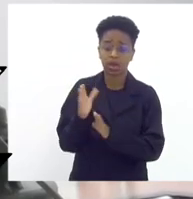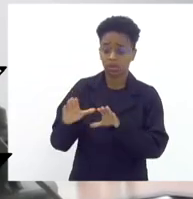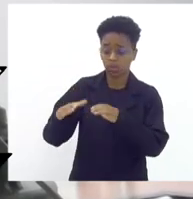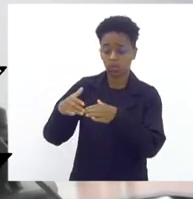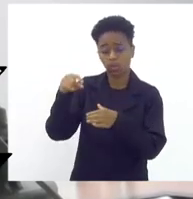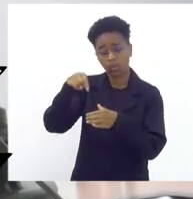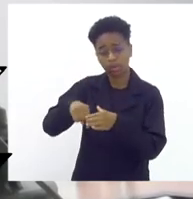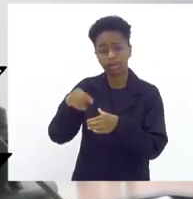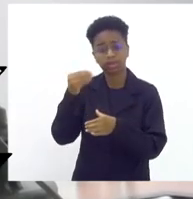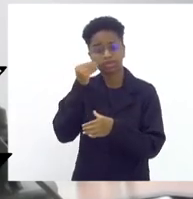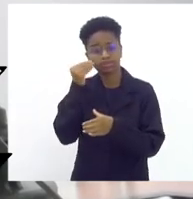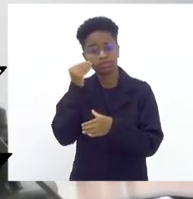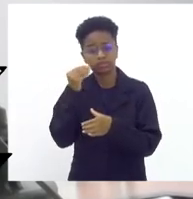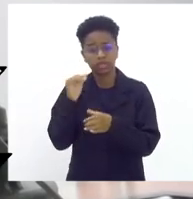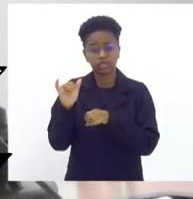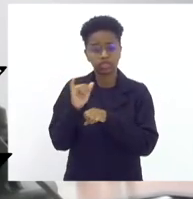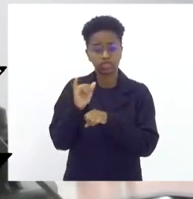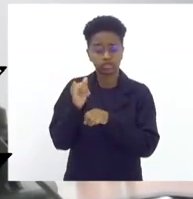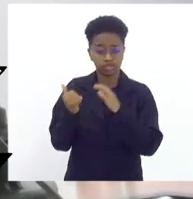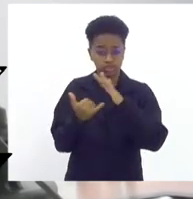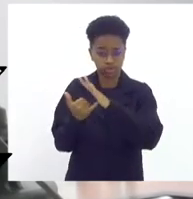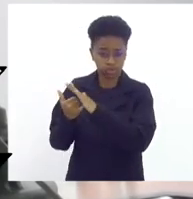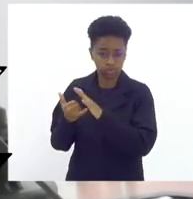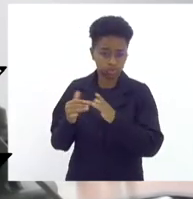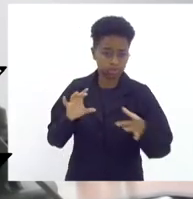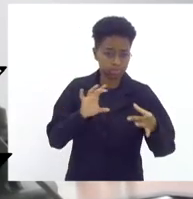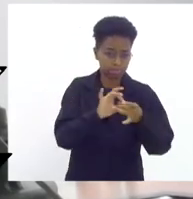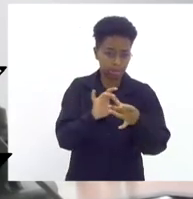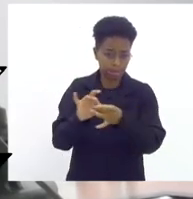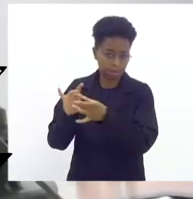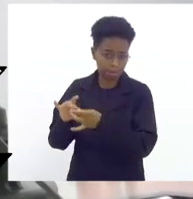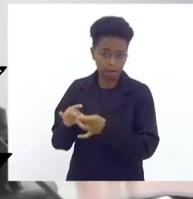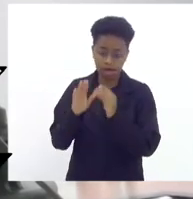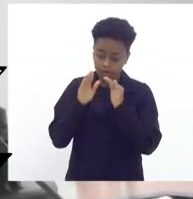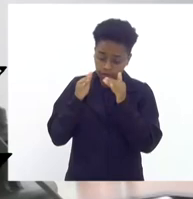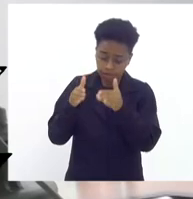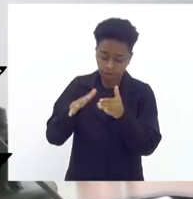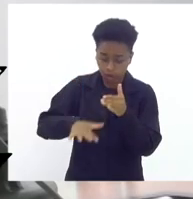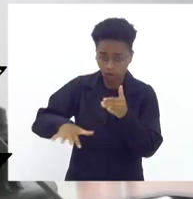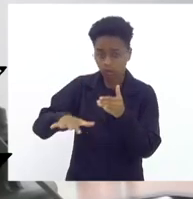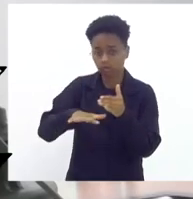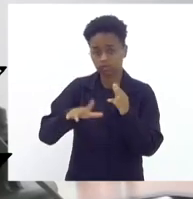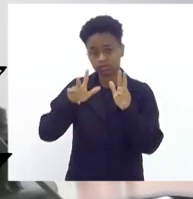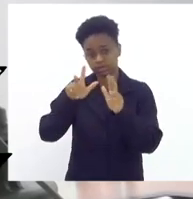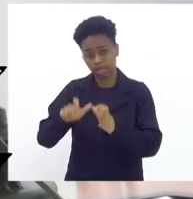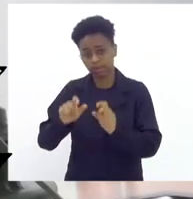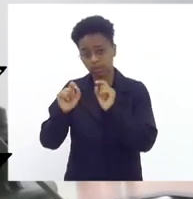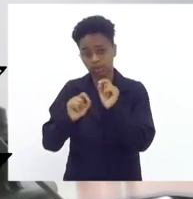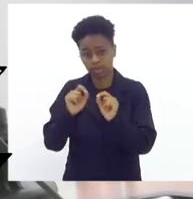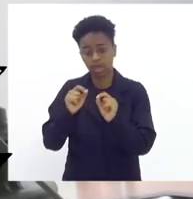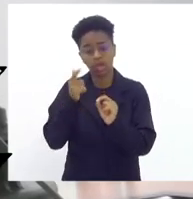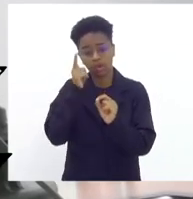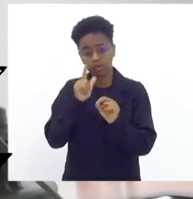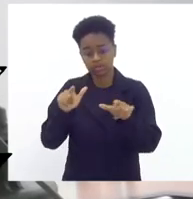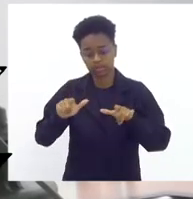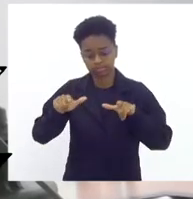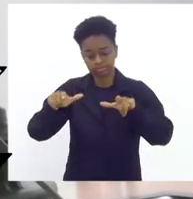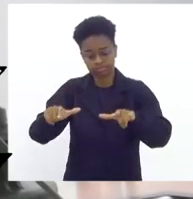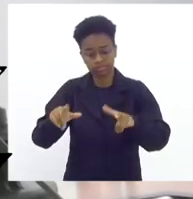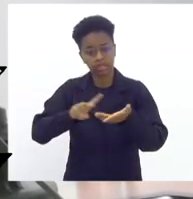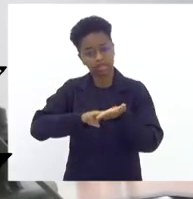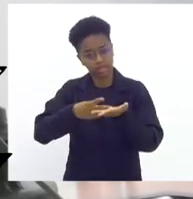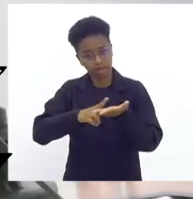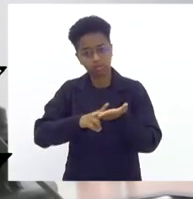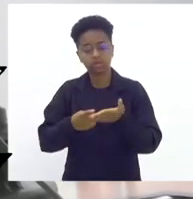né juntar as instituições todas que estão participando é para olhar especificamente para esse tema que é da efetividade a lei que já tá